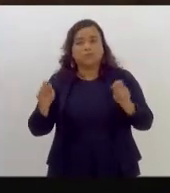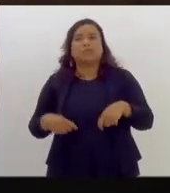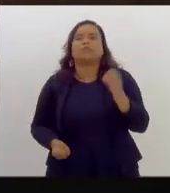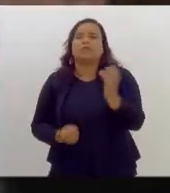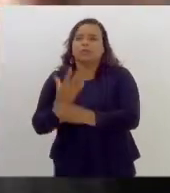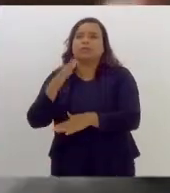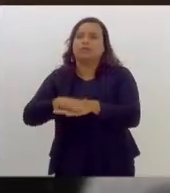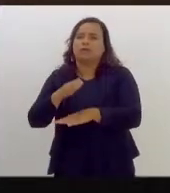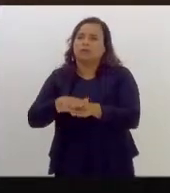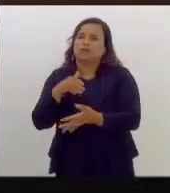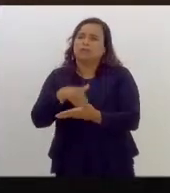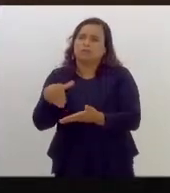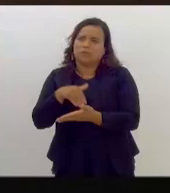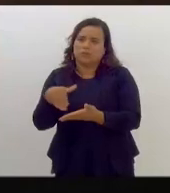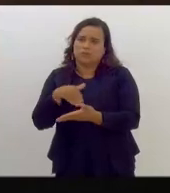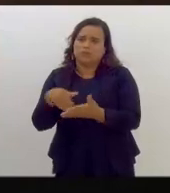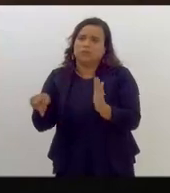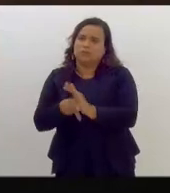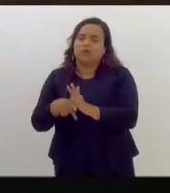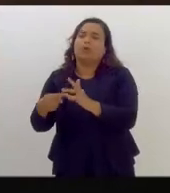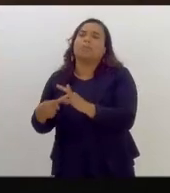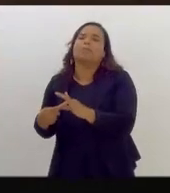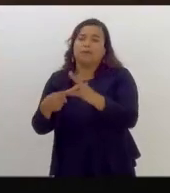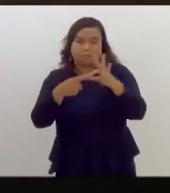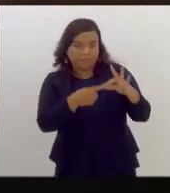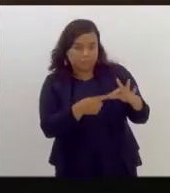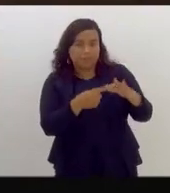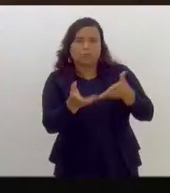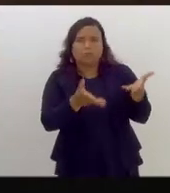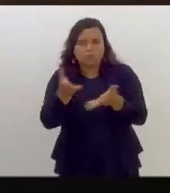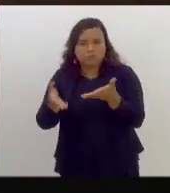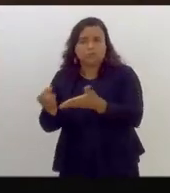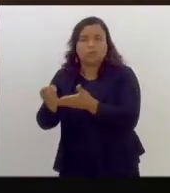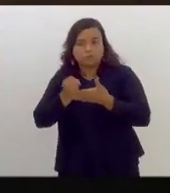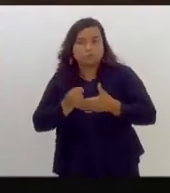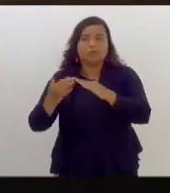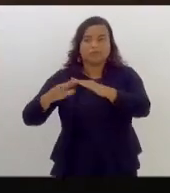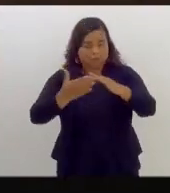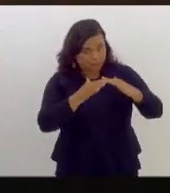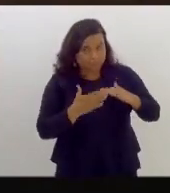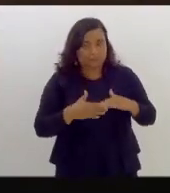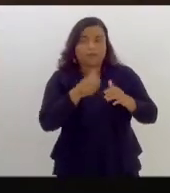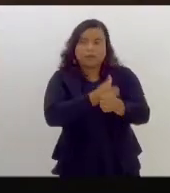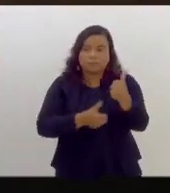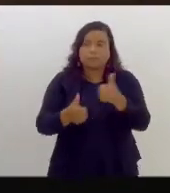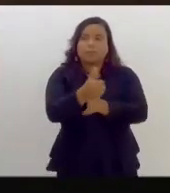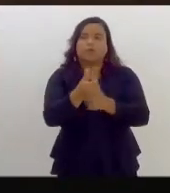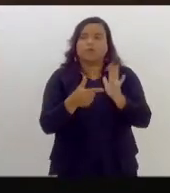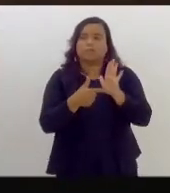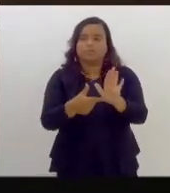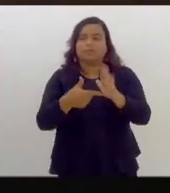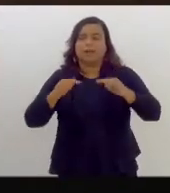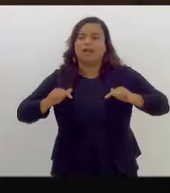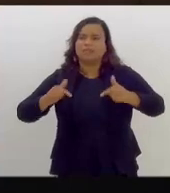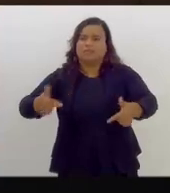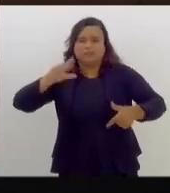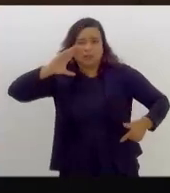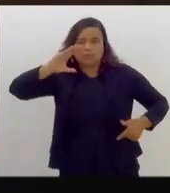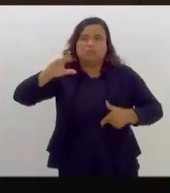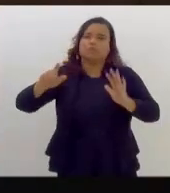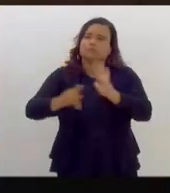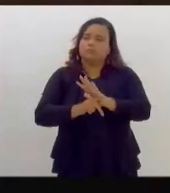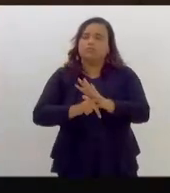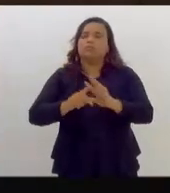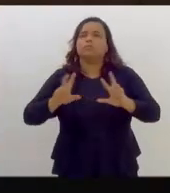criação da Secretaria das Periferias, trazendo as favelas para o protagonismo da ação direta